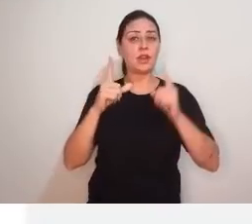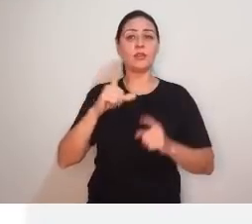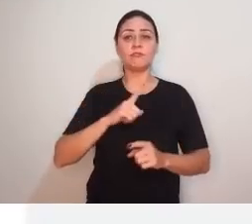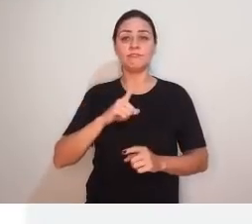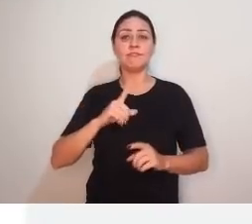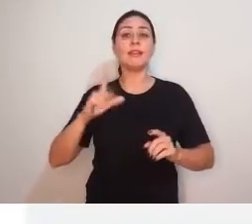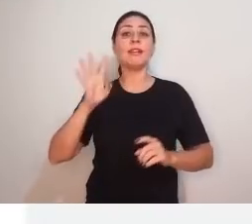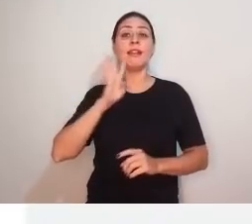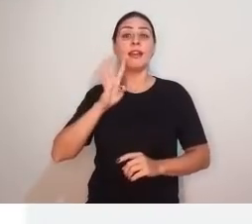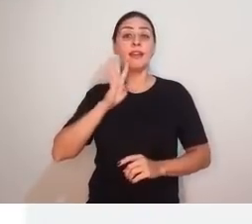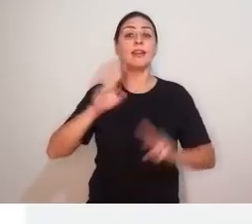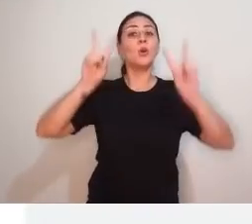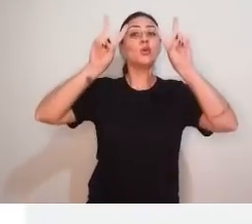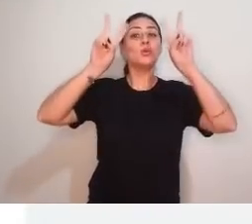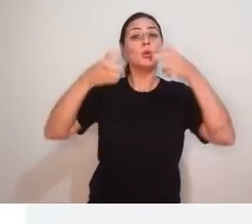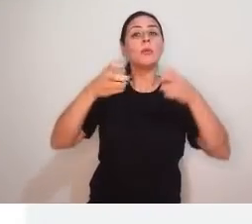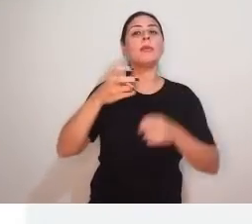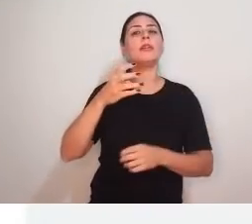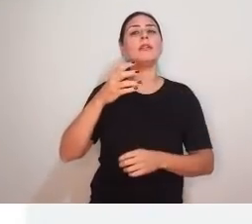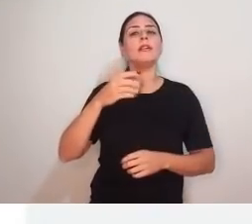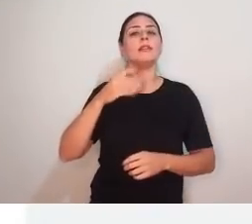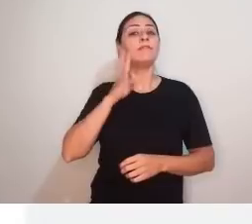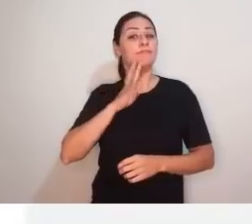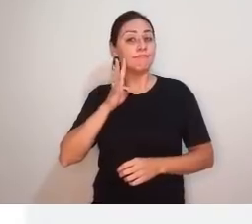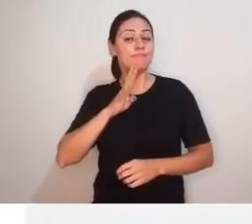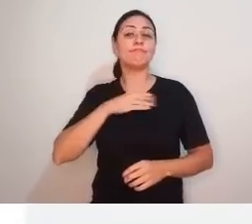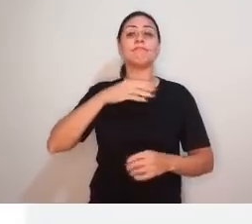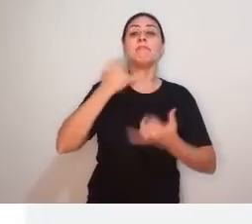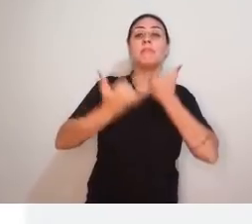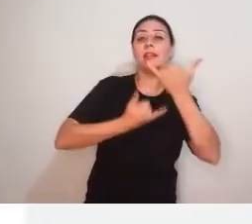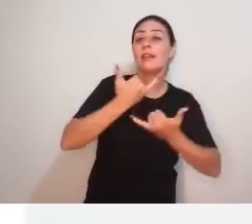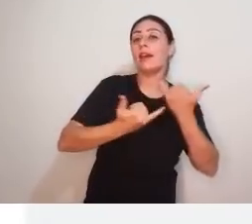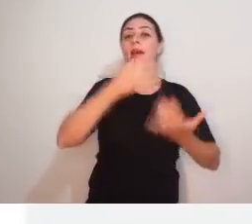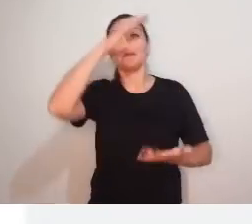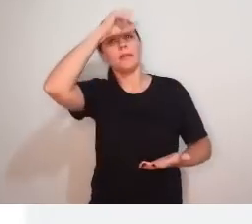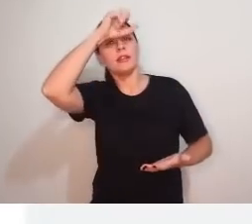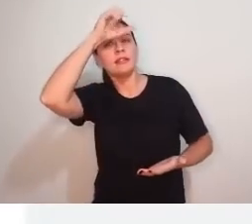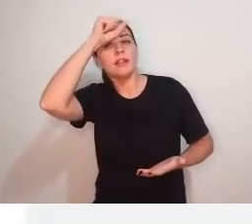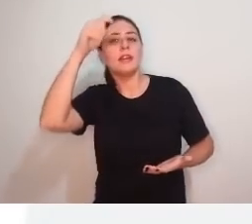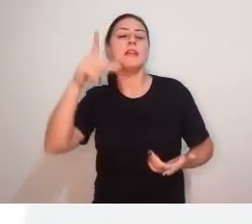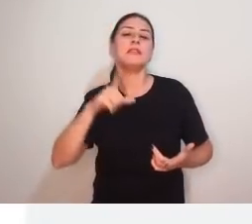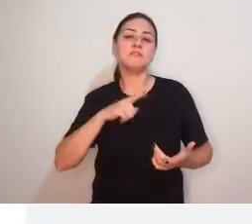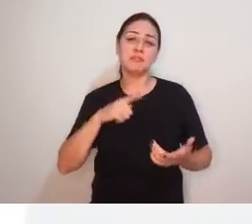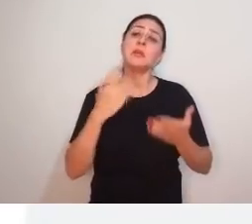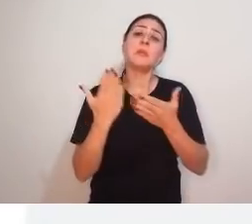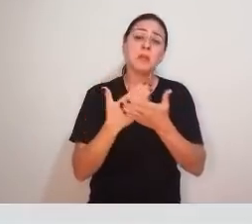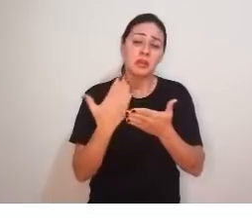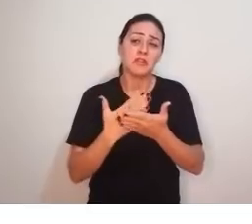alguns temas legais, brincar e aprender. Tá? Então, uma revista aqui você pode acessar